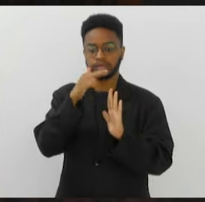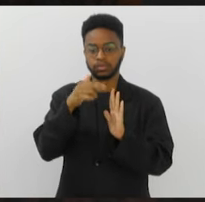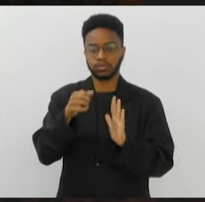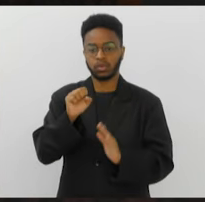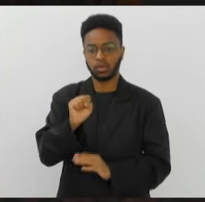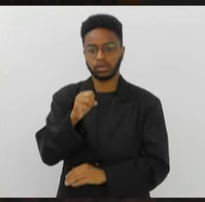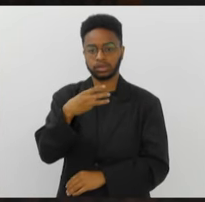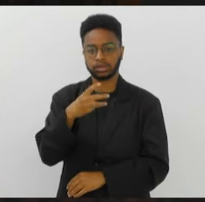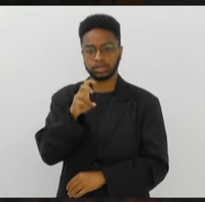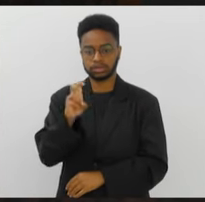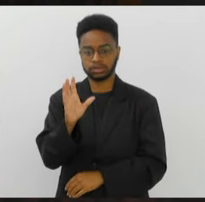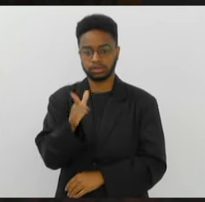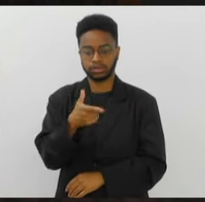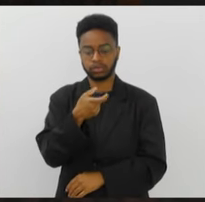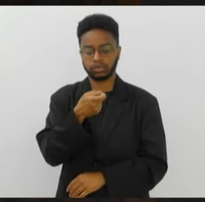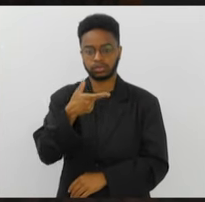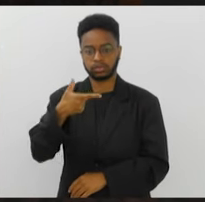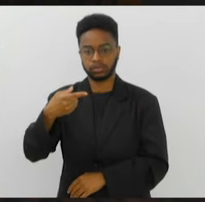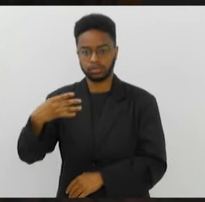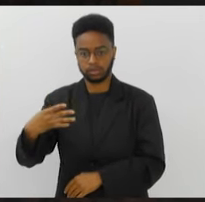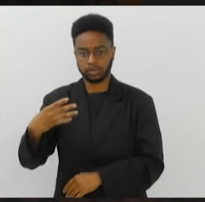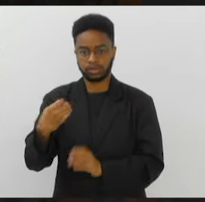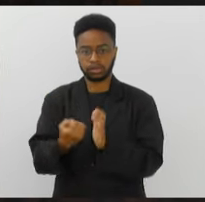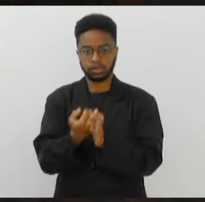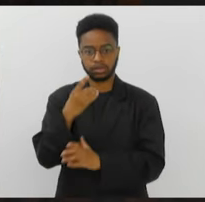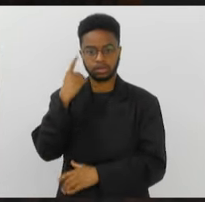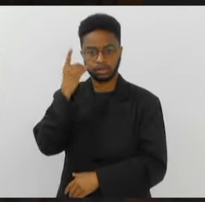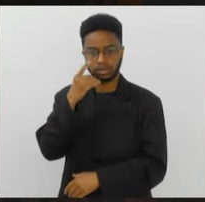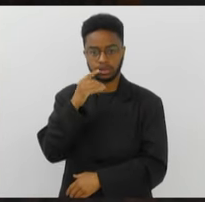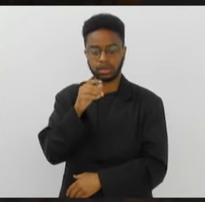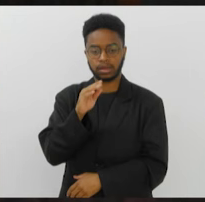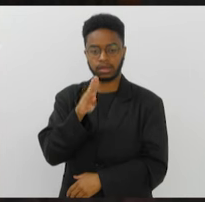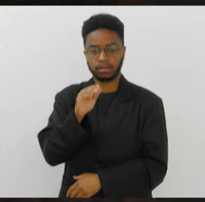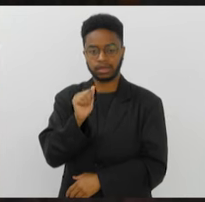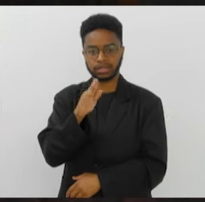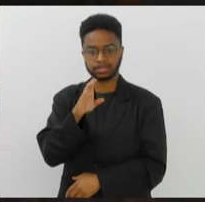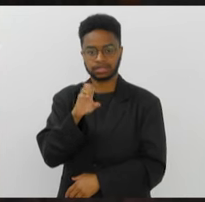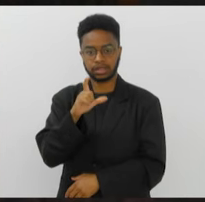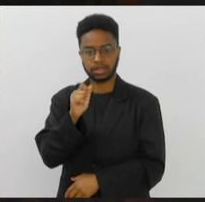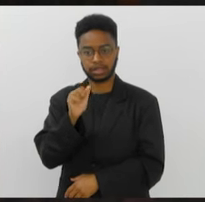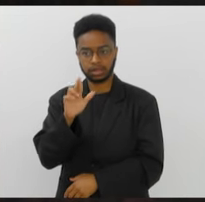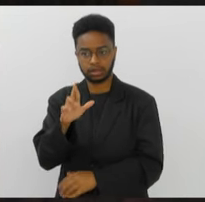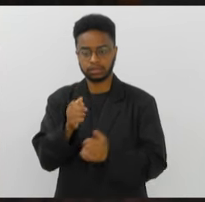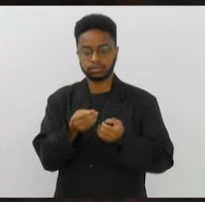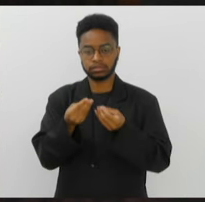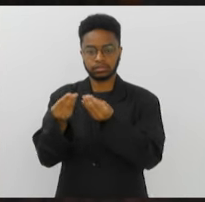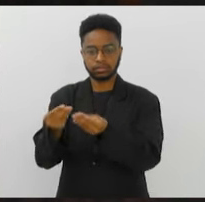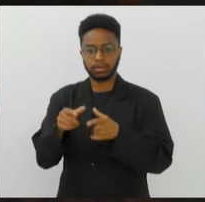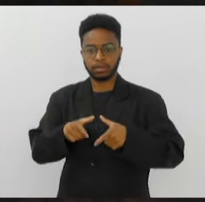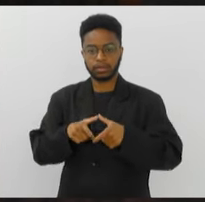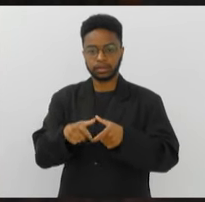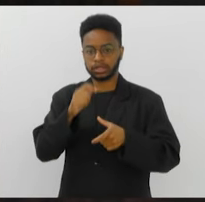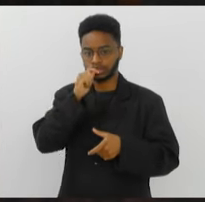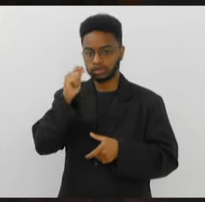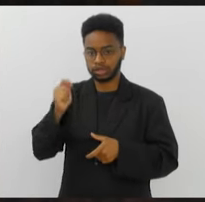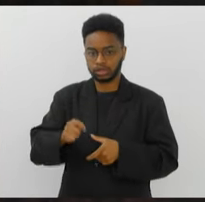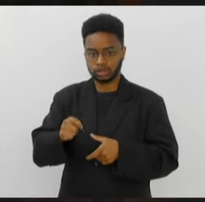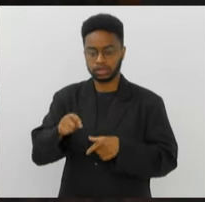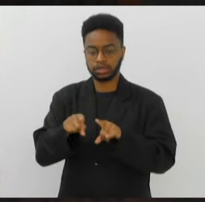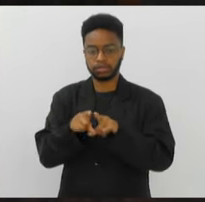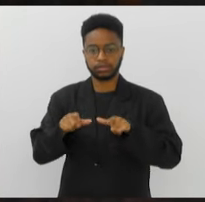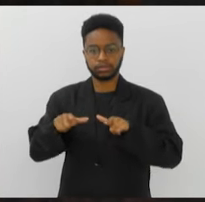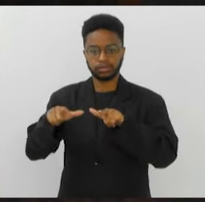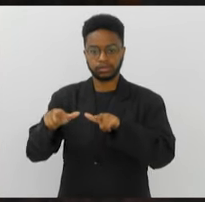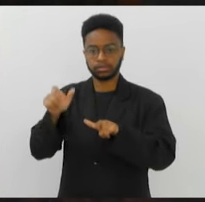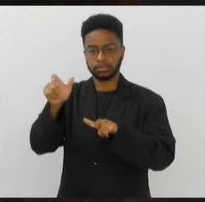número 835 de 2024, de autoria do deputado Rodrigo Bacelar, que concede a medalha Tiradentes, o respectivo diploma